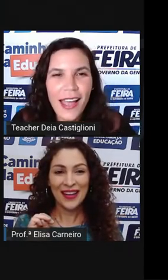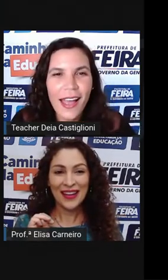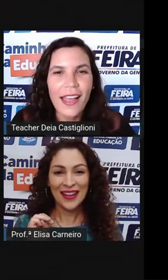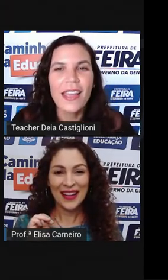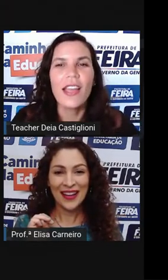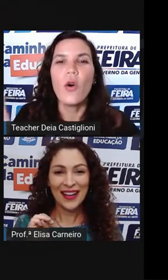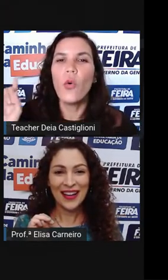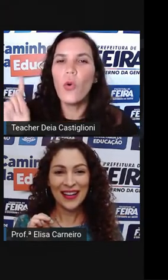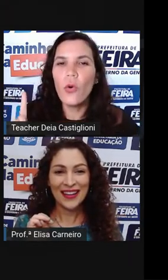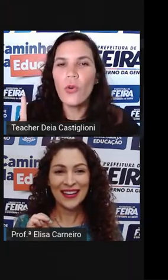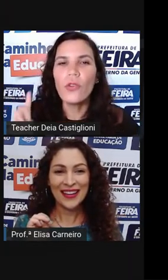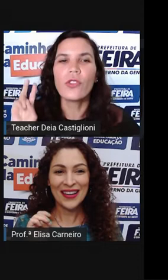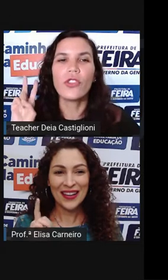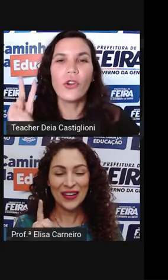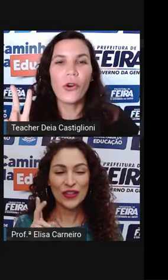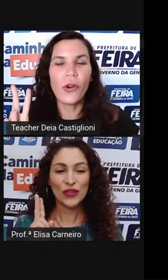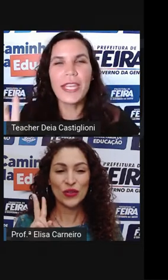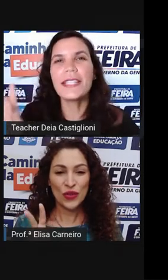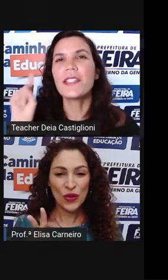dia.